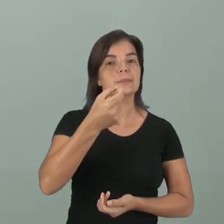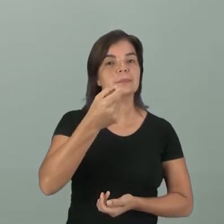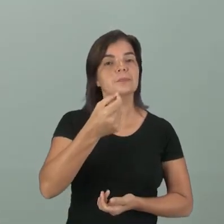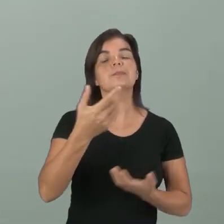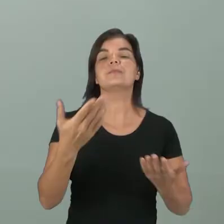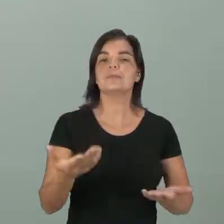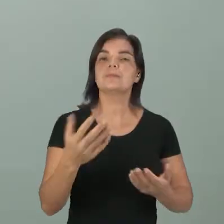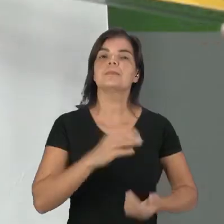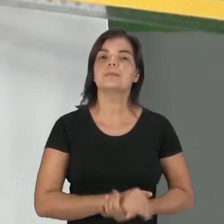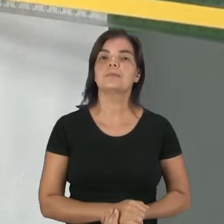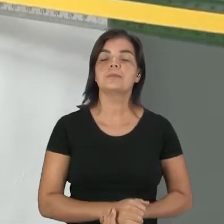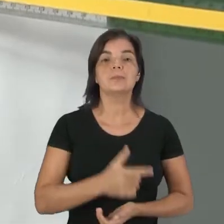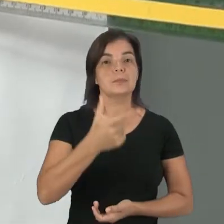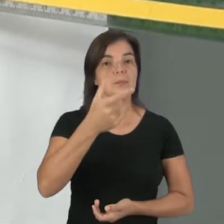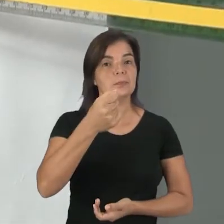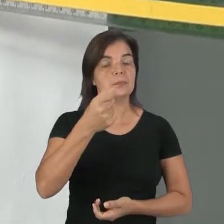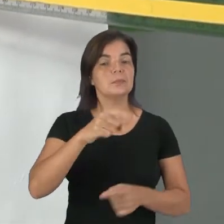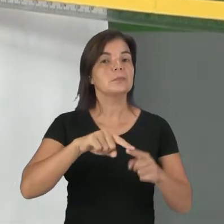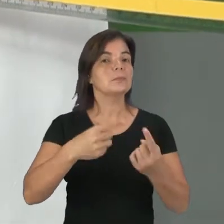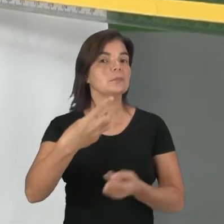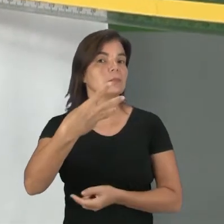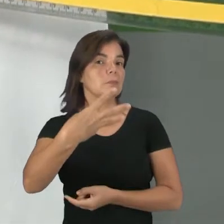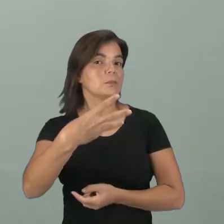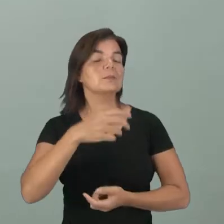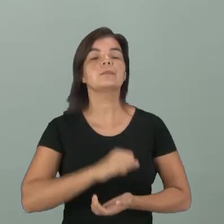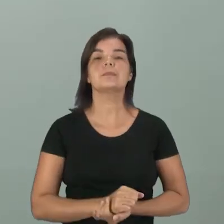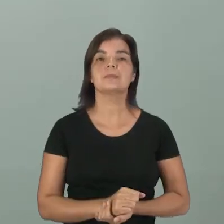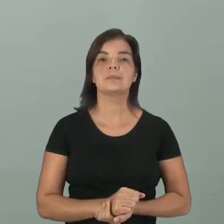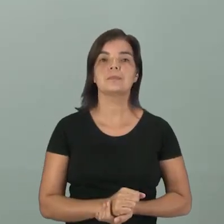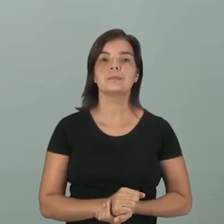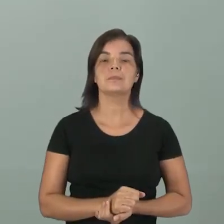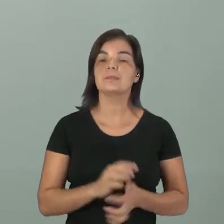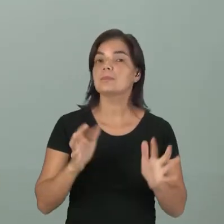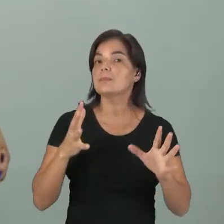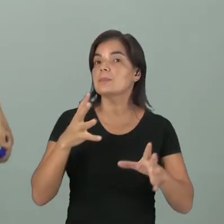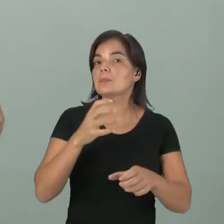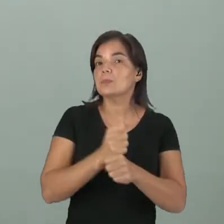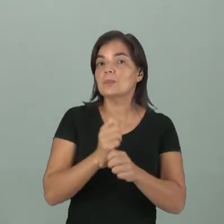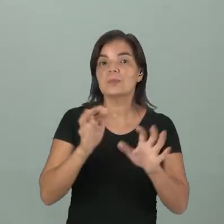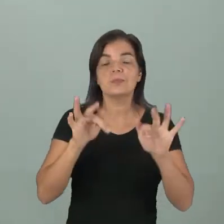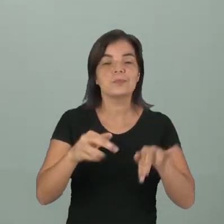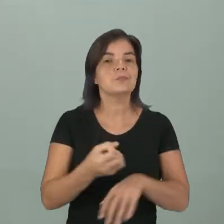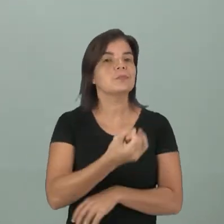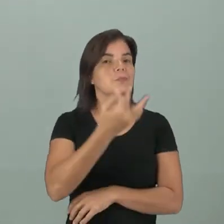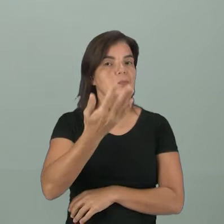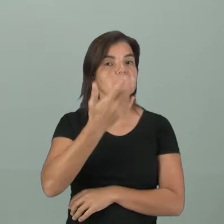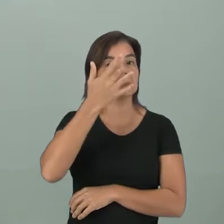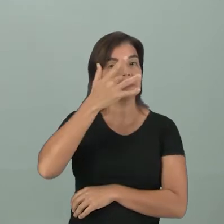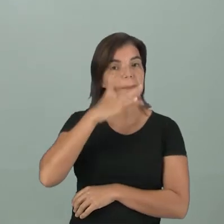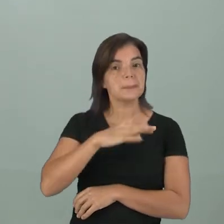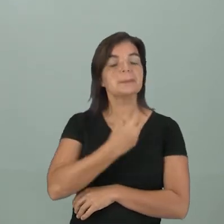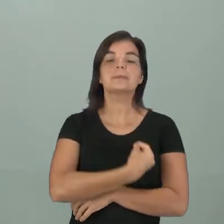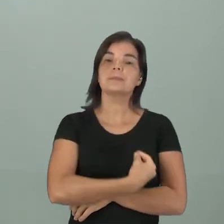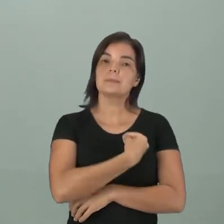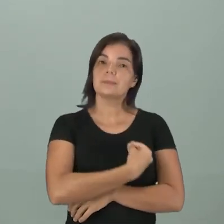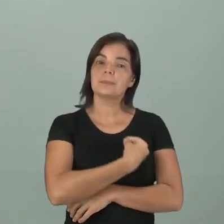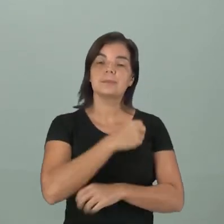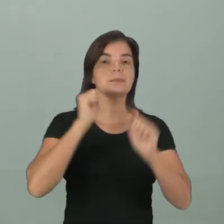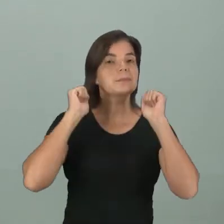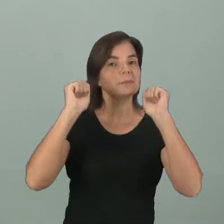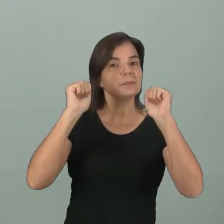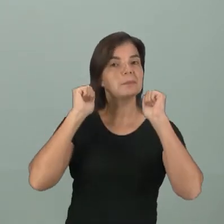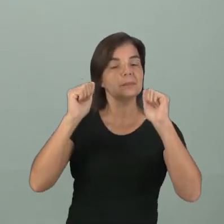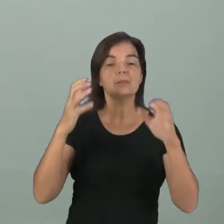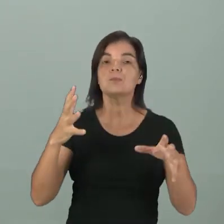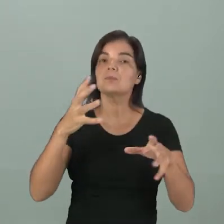20. Isso mesmo. E 20 mais 3? Chegamos ao nosso total. Então, quantas crianças participaram aí dessa